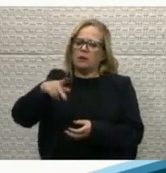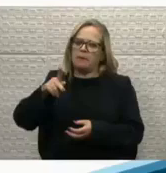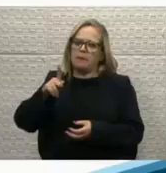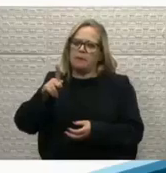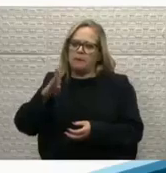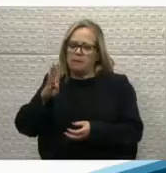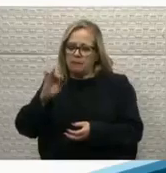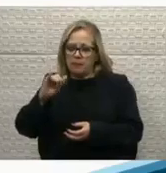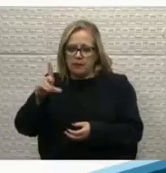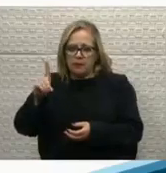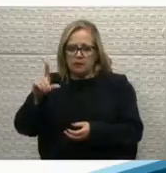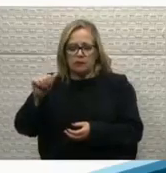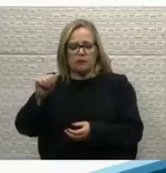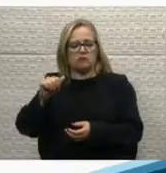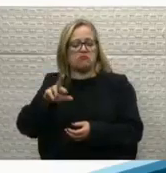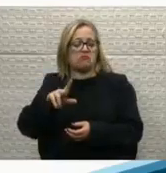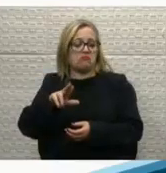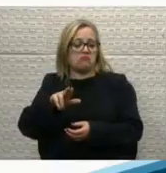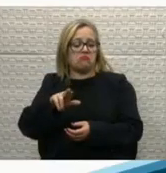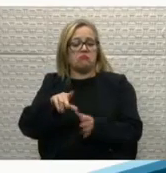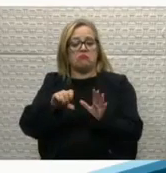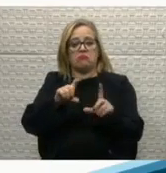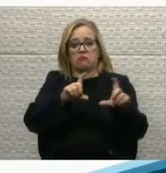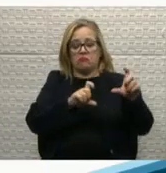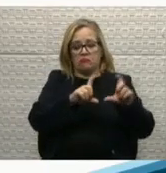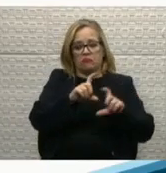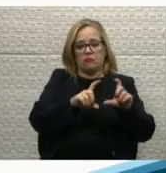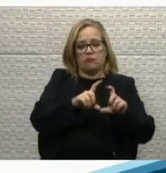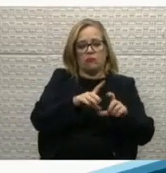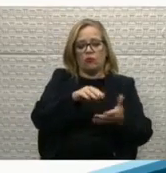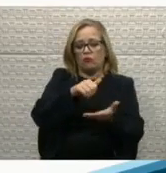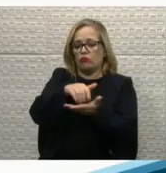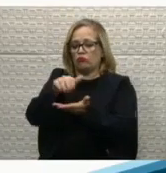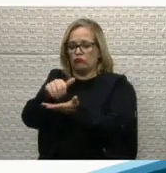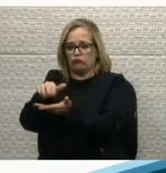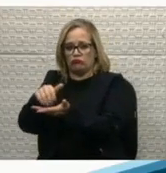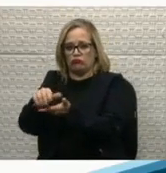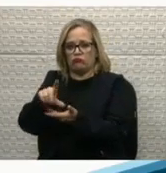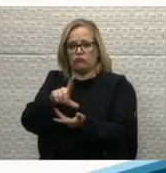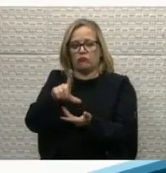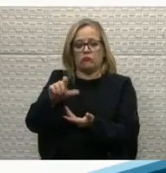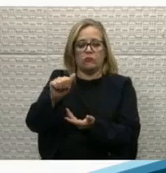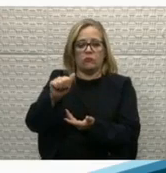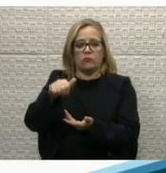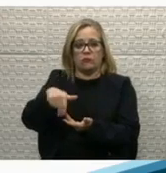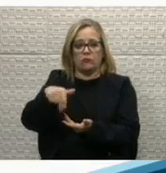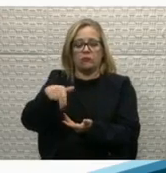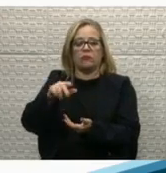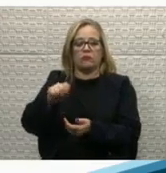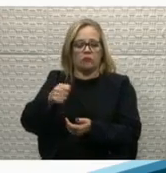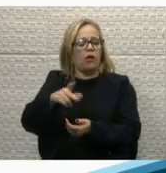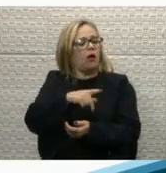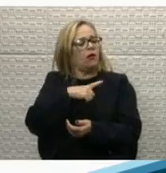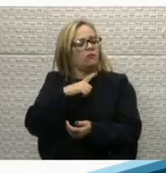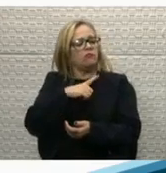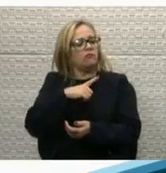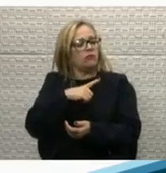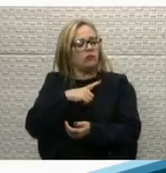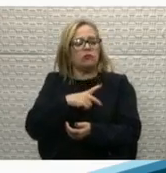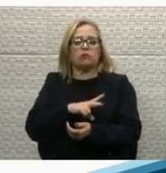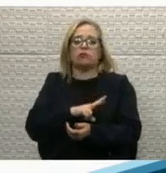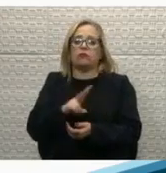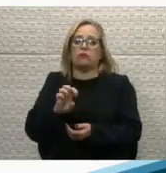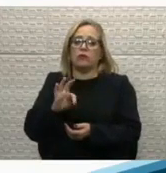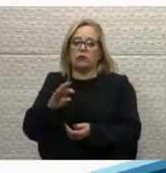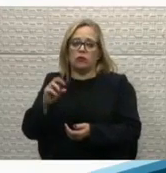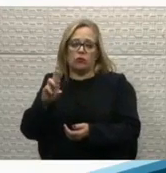esse valor de imagem. Por outro lado, quando eu distribuo lambda nas duas componentes, eu vou obter o vetor